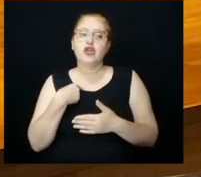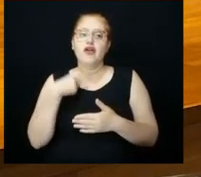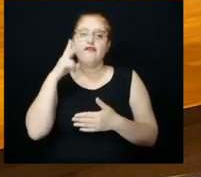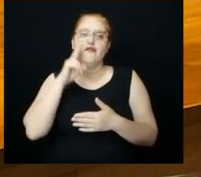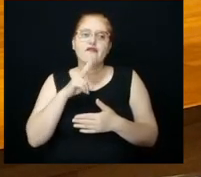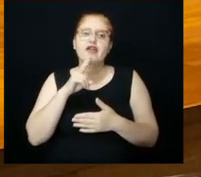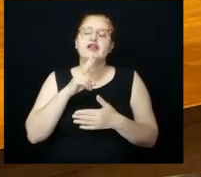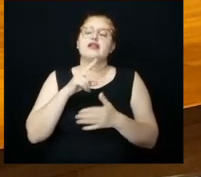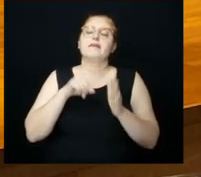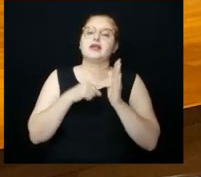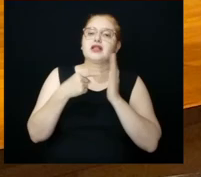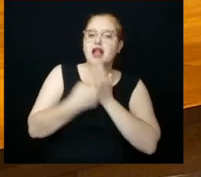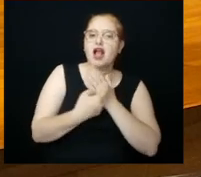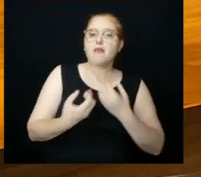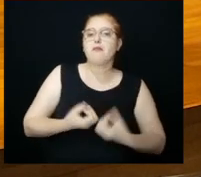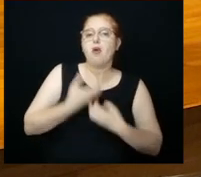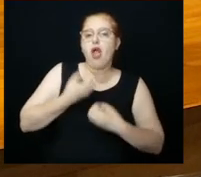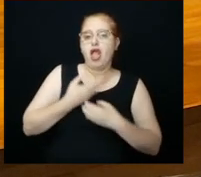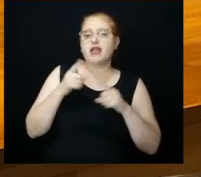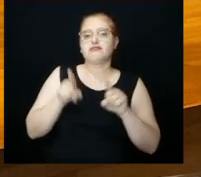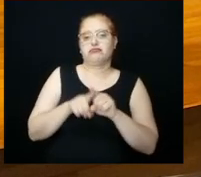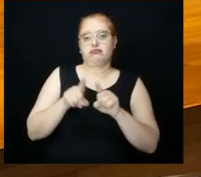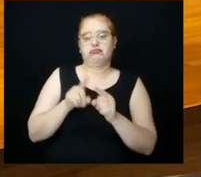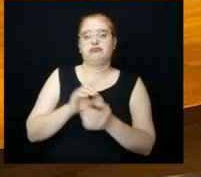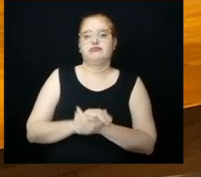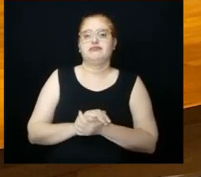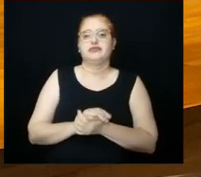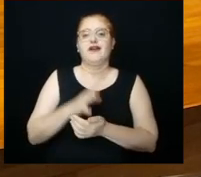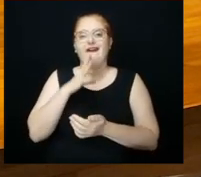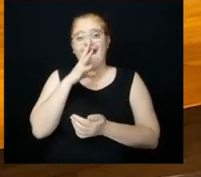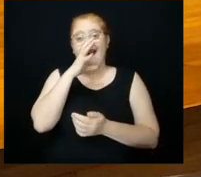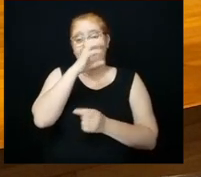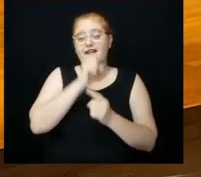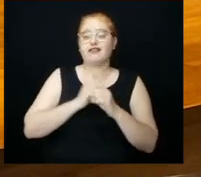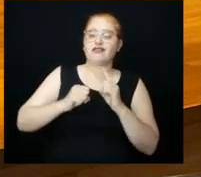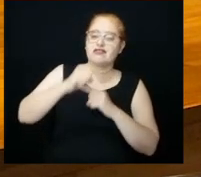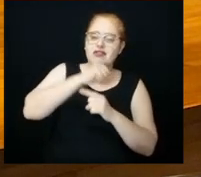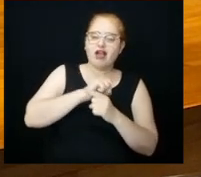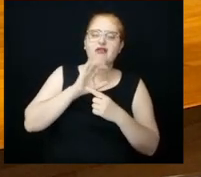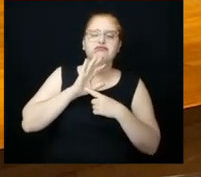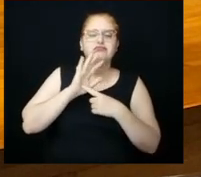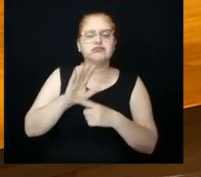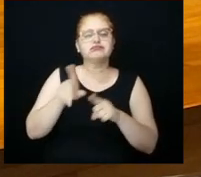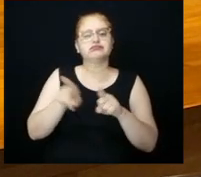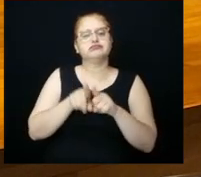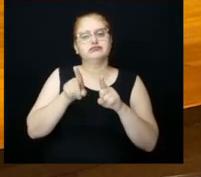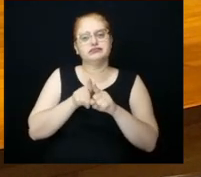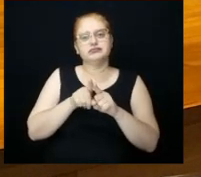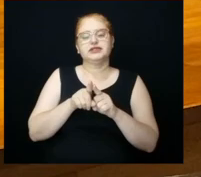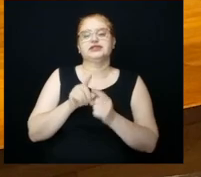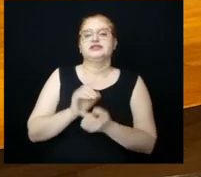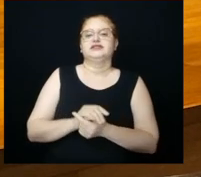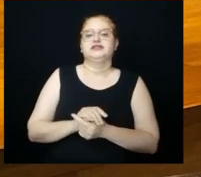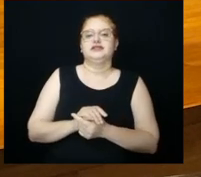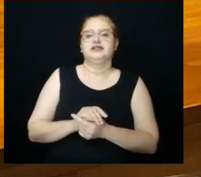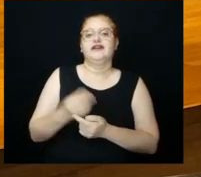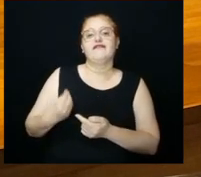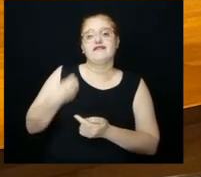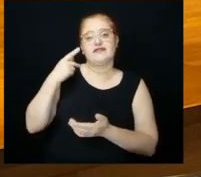metáfora poética aí também. Né? A crítica social aparece, ao mesmo tempo a realidade ela